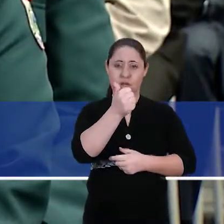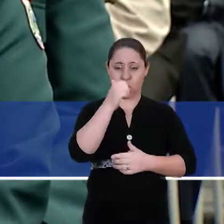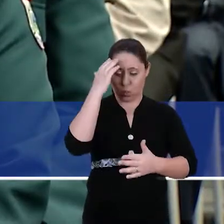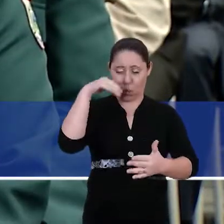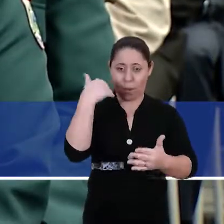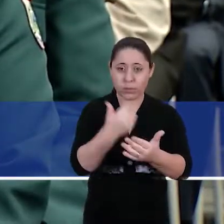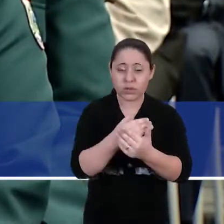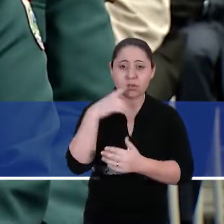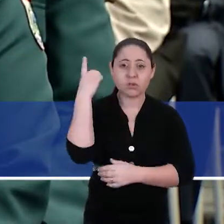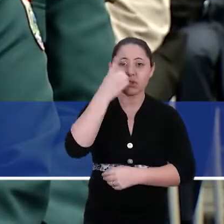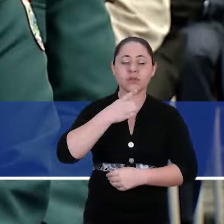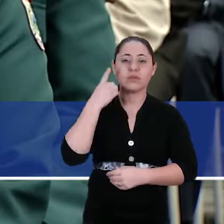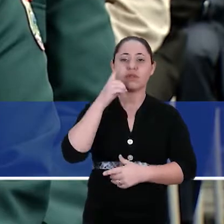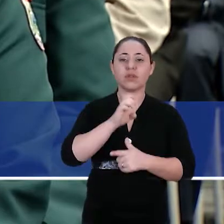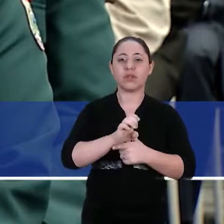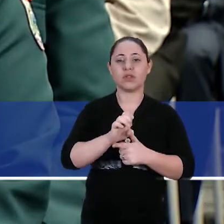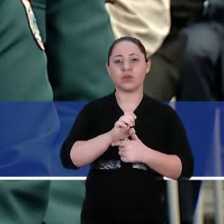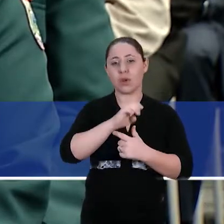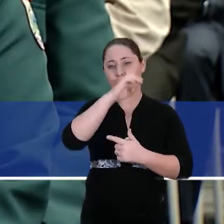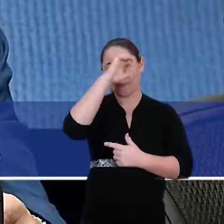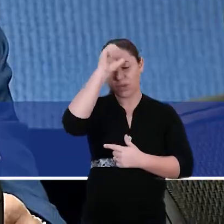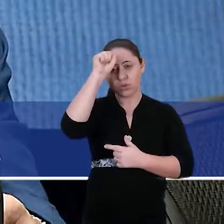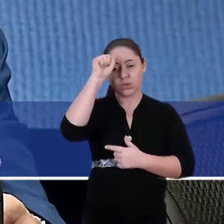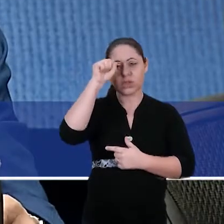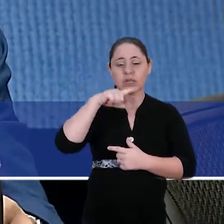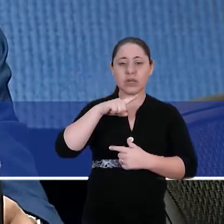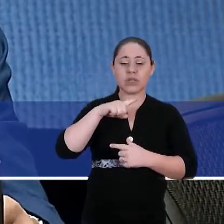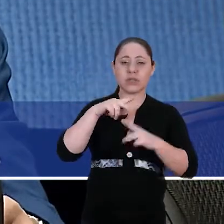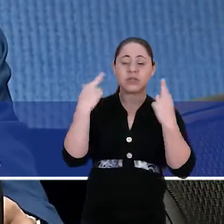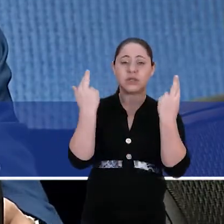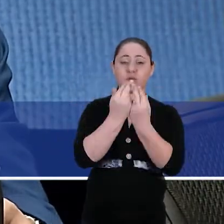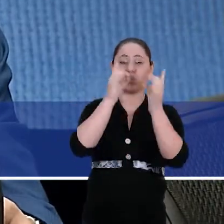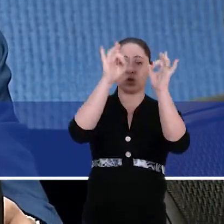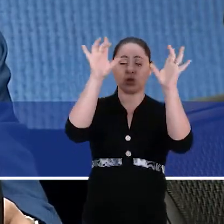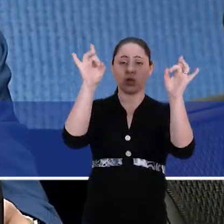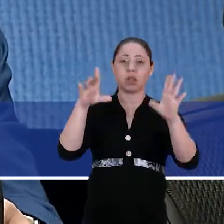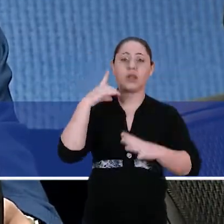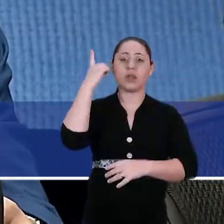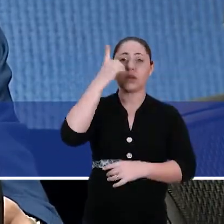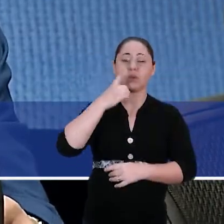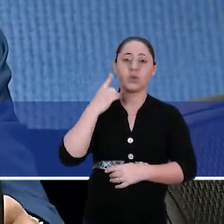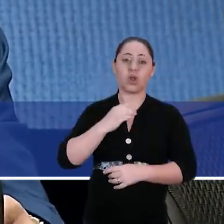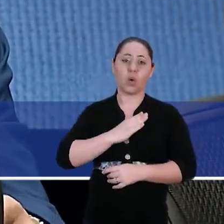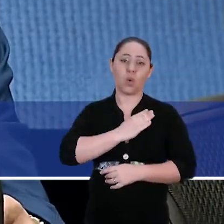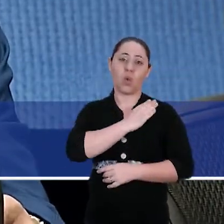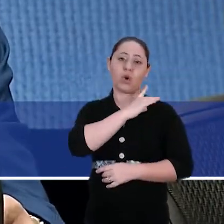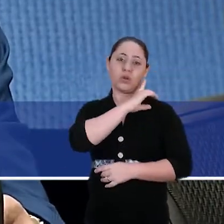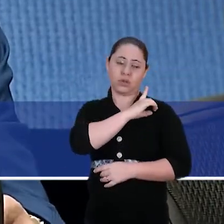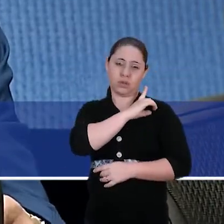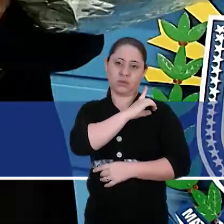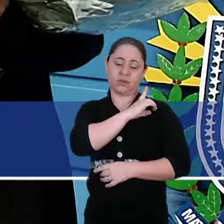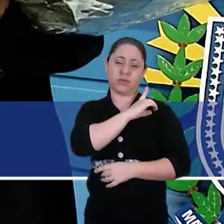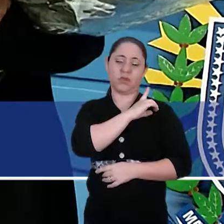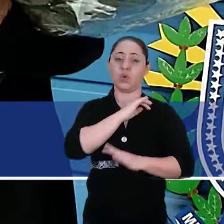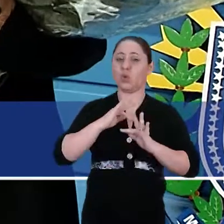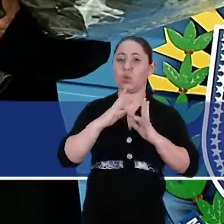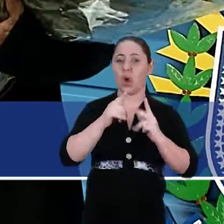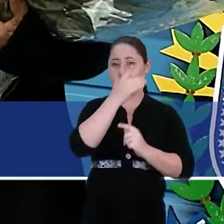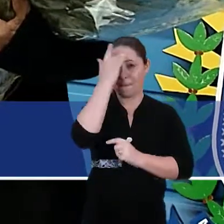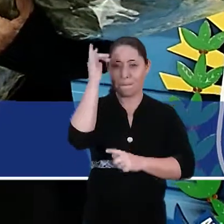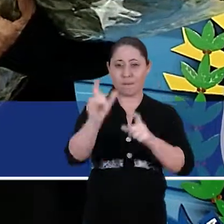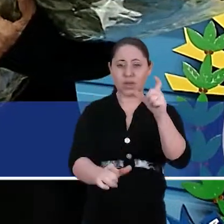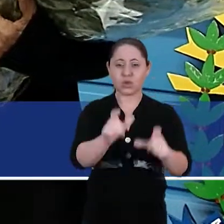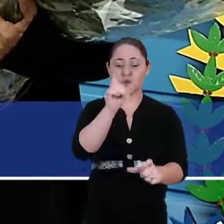31 homenageados pelos deputados sul-mato-grossenses na sessão solene que foi proposta pelo deputado Coronel Davi. Todas